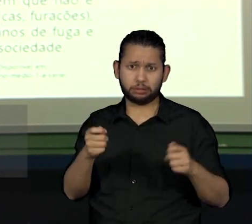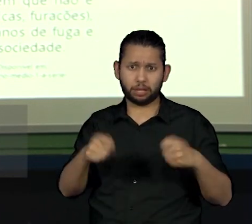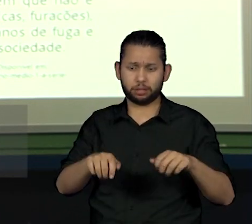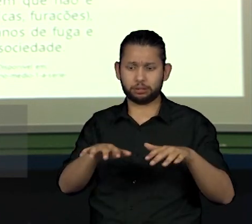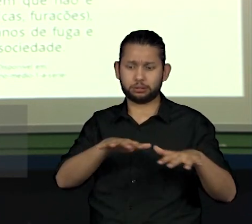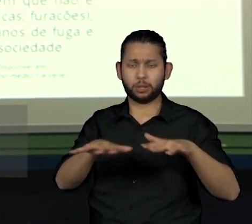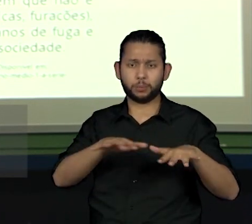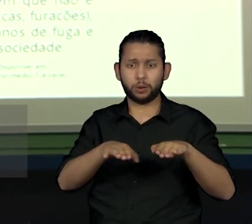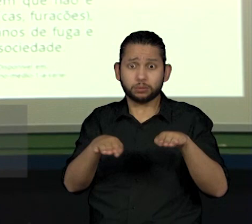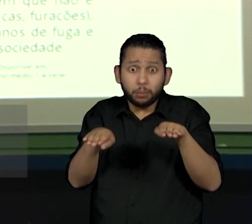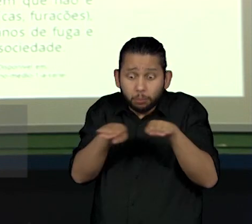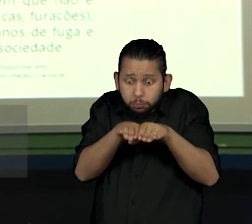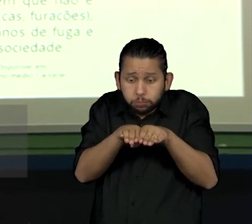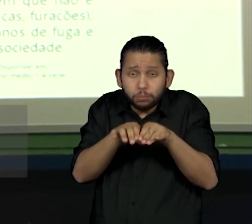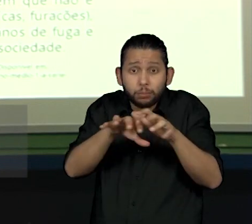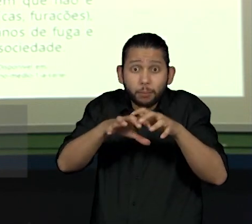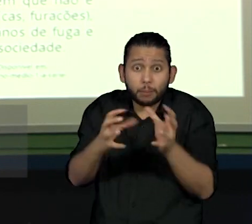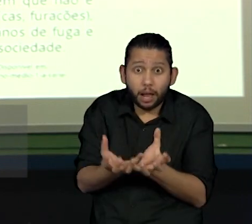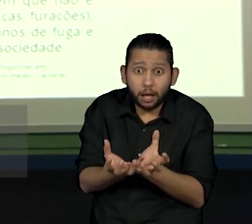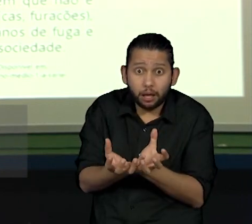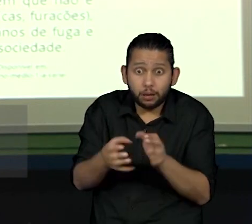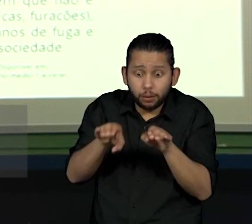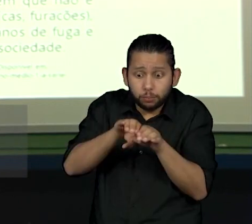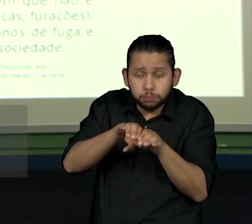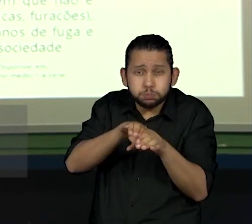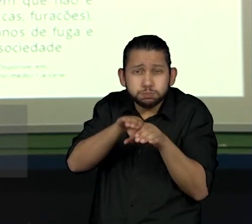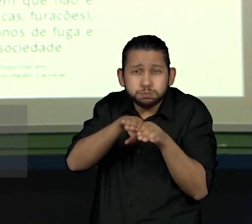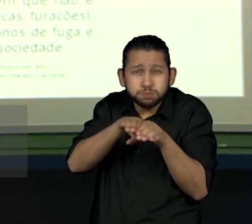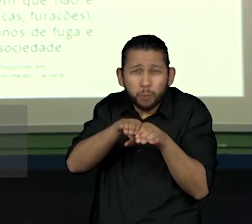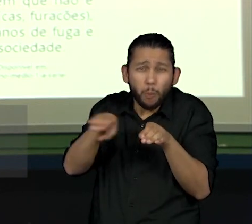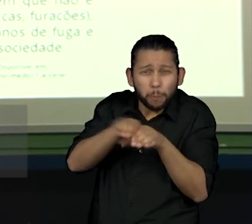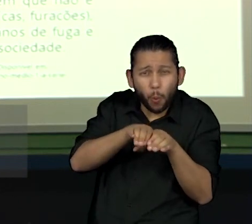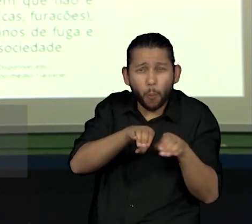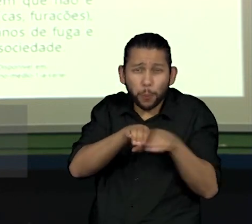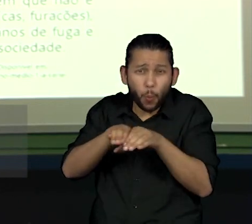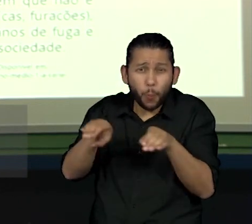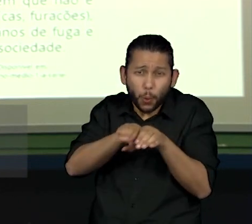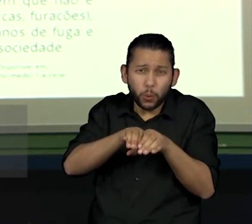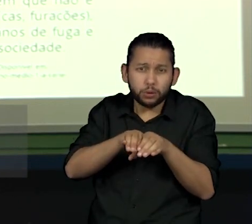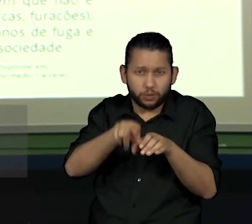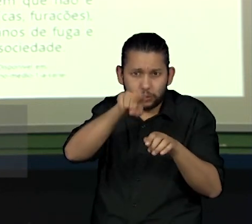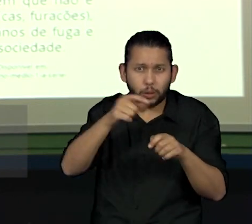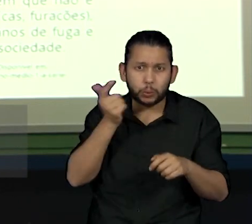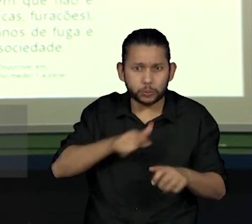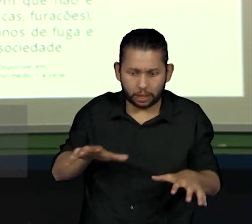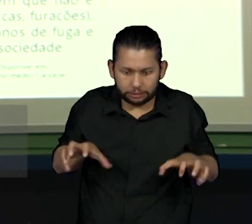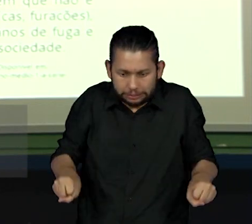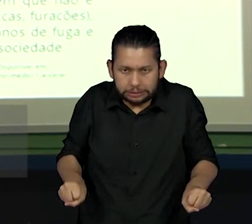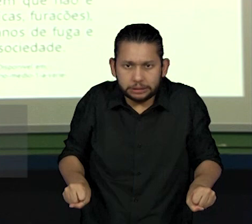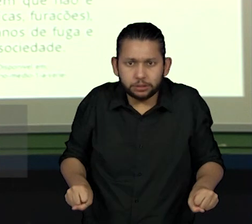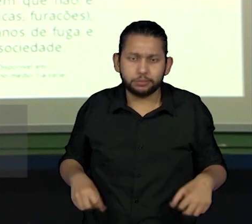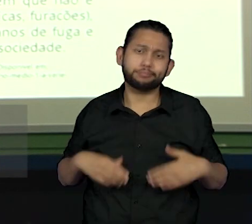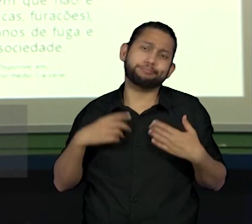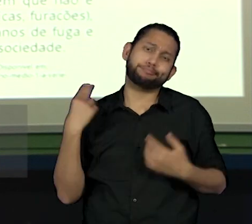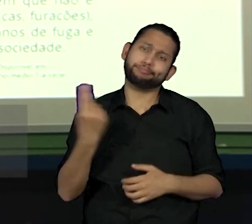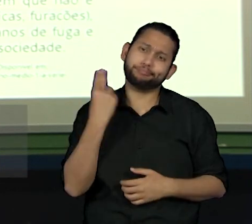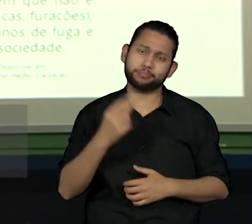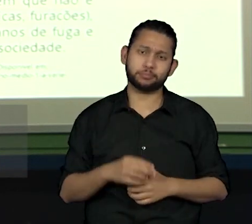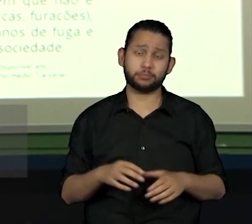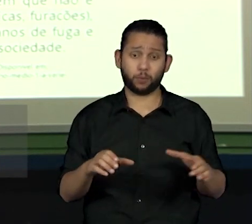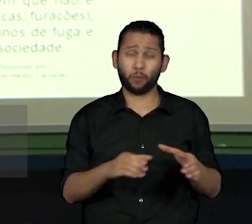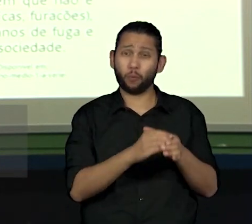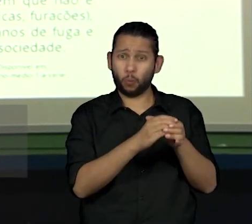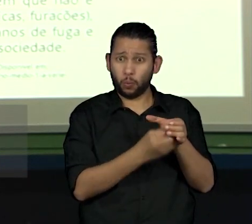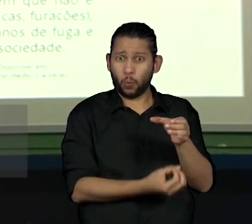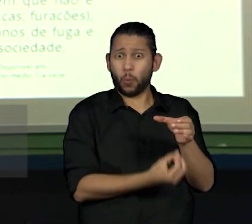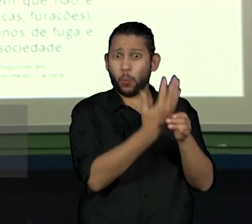lá o choque das placas, vai tremer tudo, não tem como você segurar um terremoto. Ah, uma erupção vulcânica.